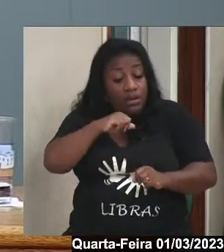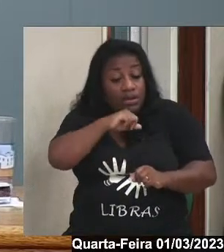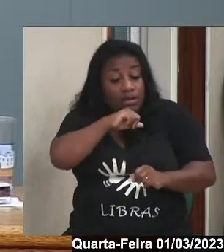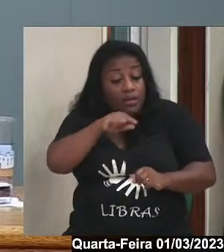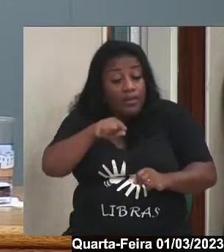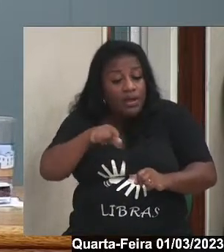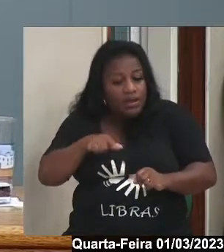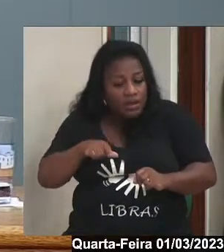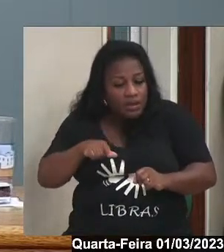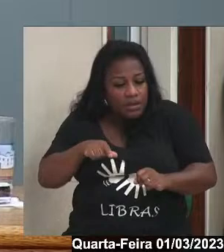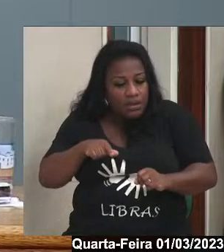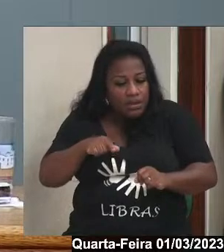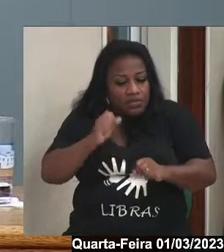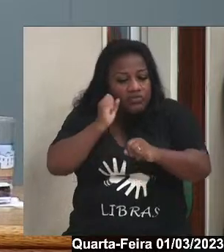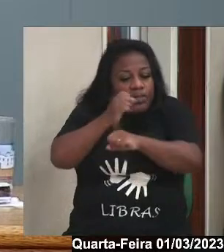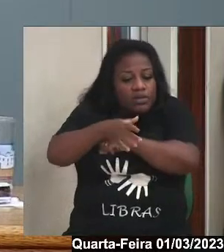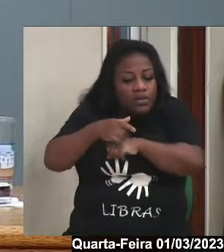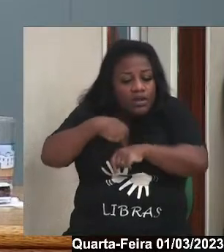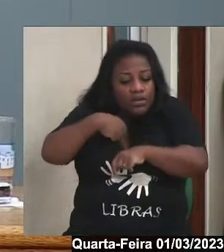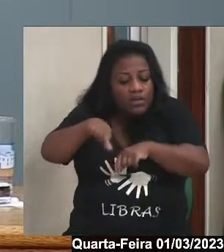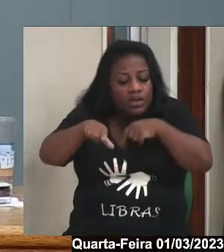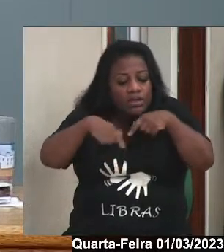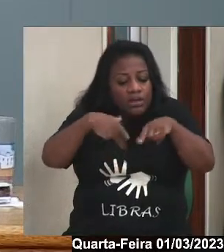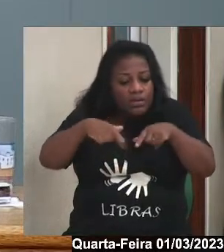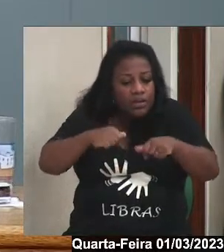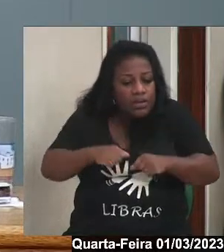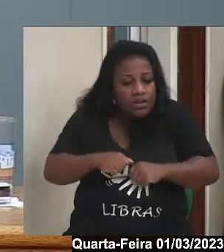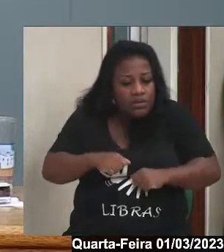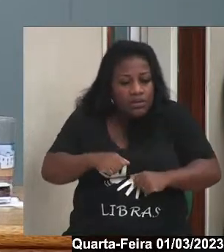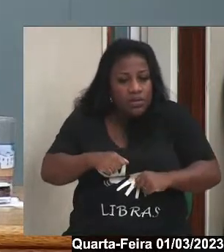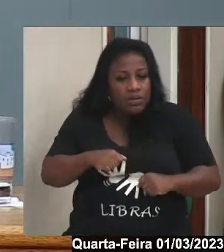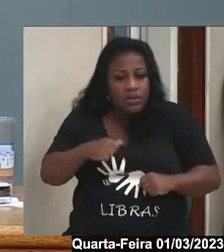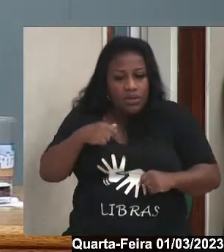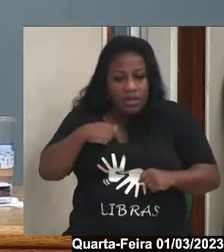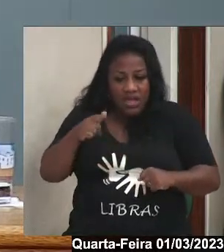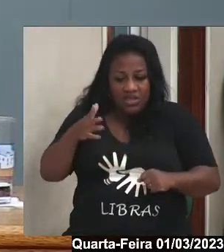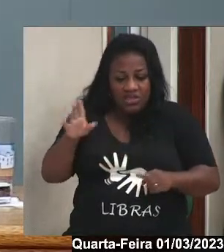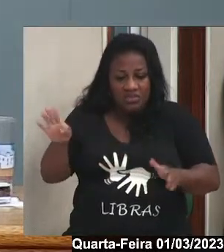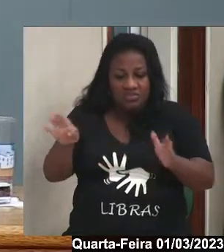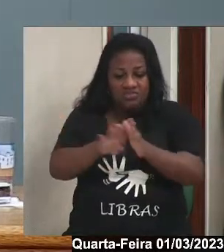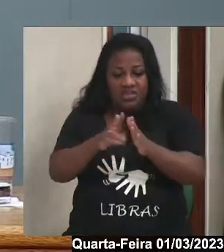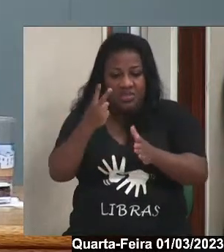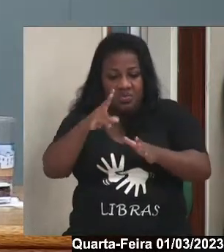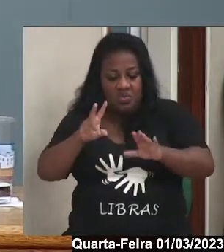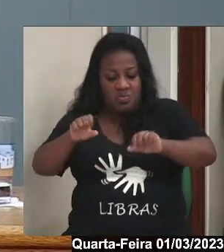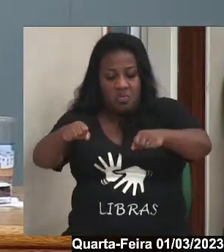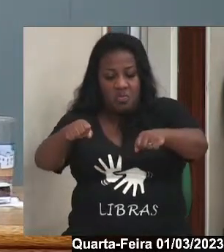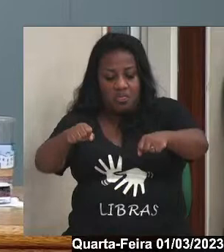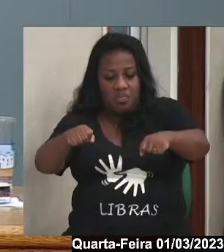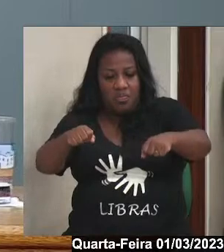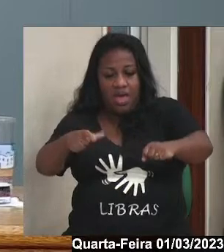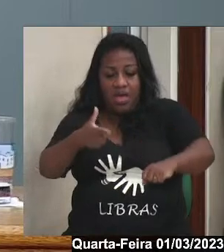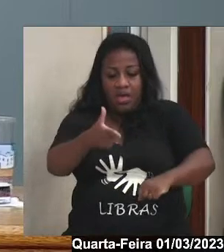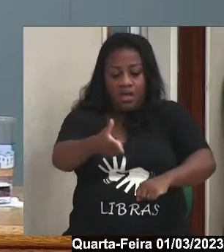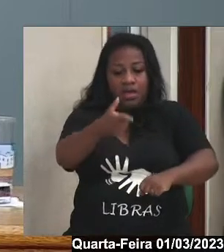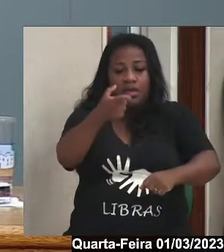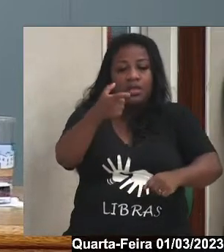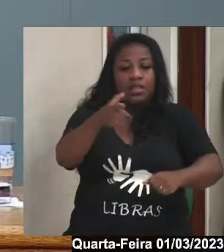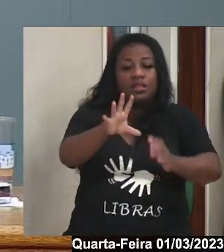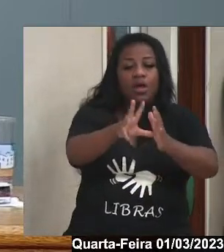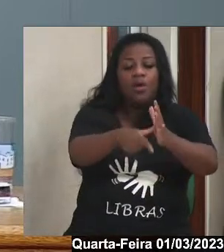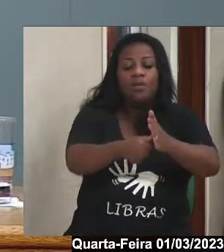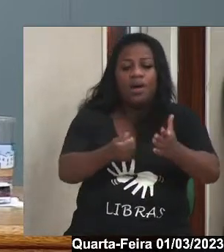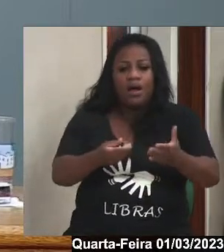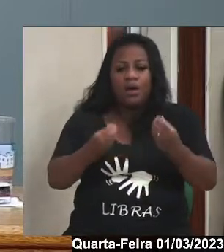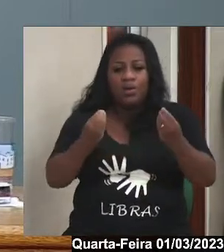senhor, e só quem já passou por uma situação dessa sabe. Só quem já passou pode falar. Então, cada um escolhe o caminho que quer. Desculpa,